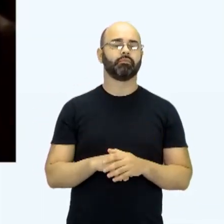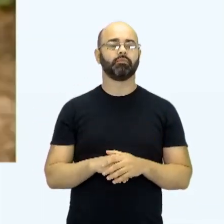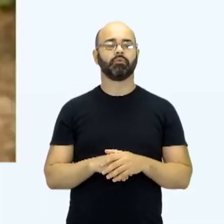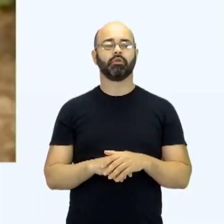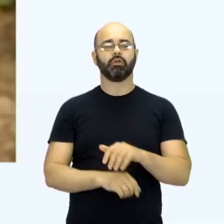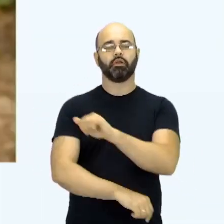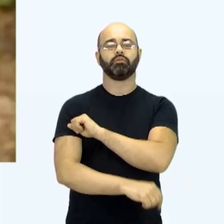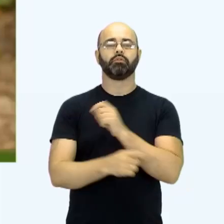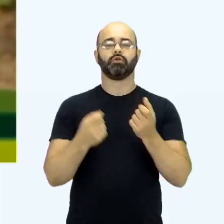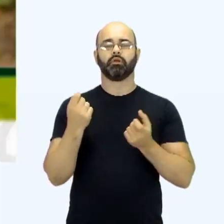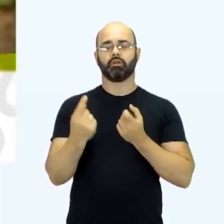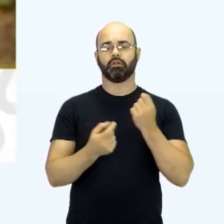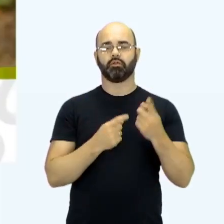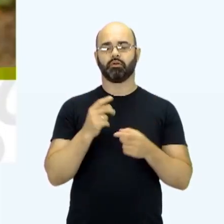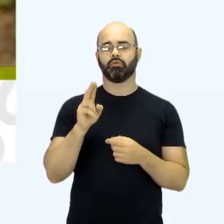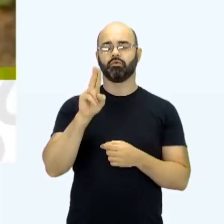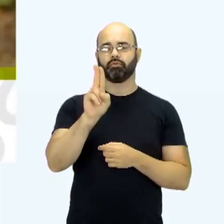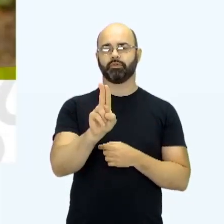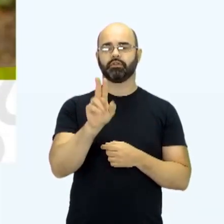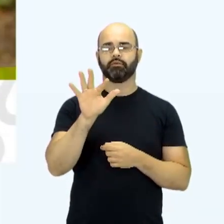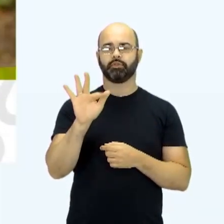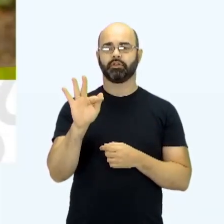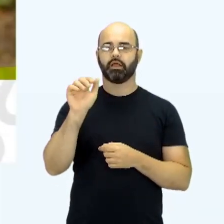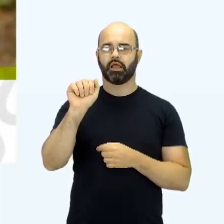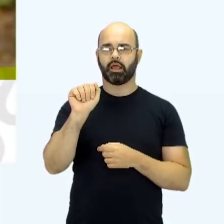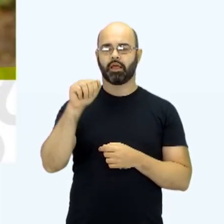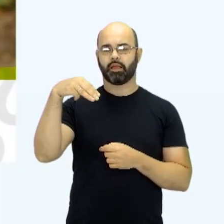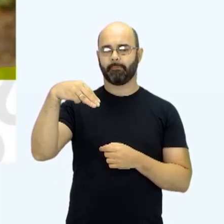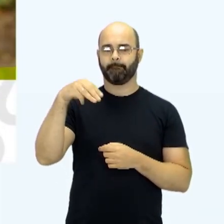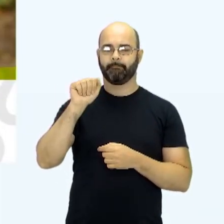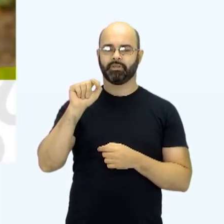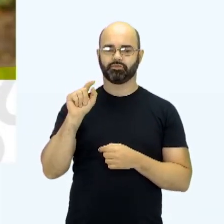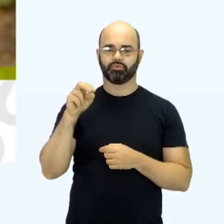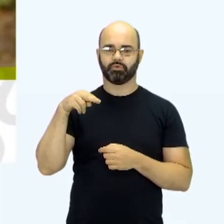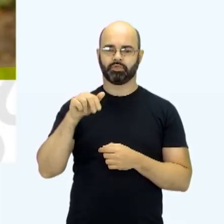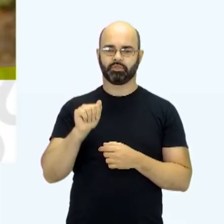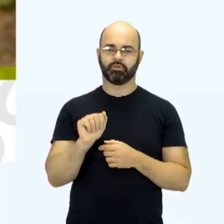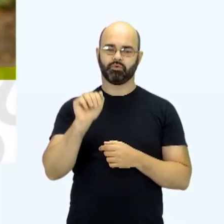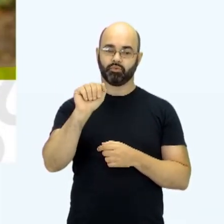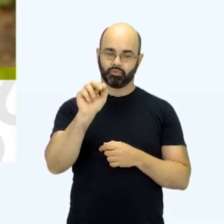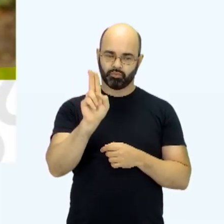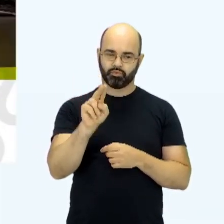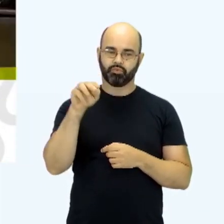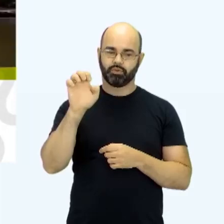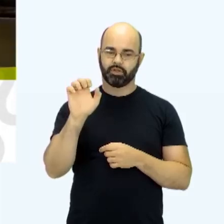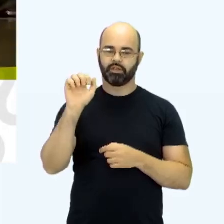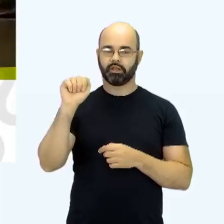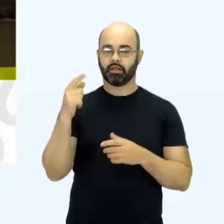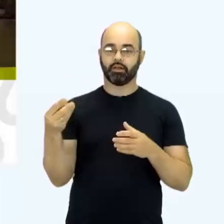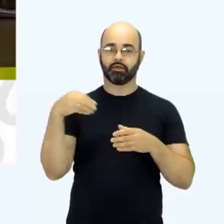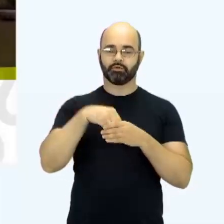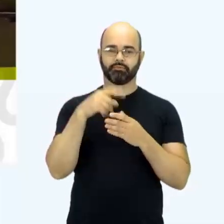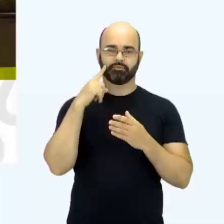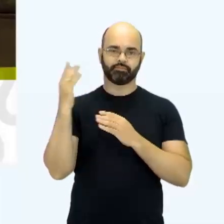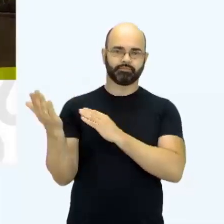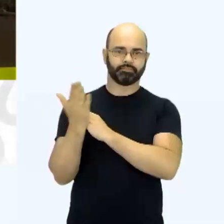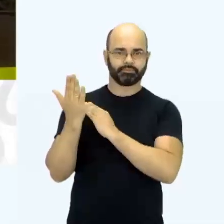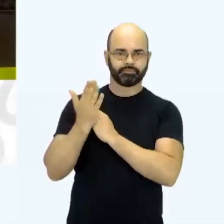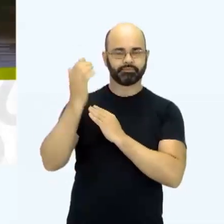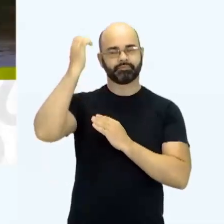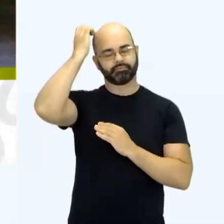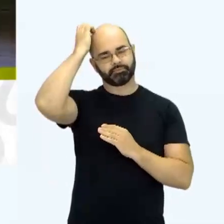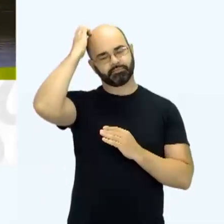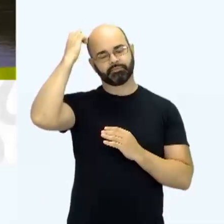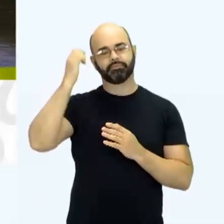Universidade Estadual do Amazonas, né, UEA, começaram a se interessar para desenvolver atividades de estágio dentro da Resex Arapixi. E aí a